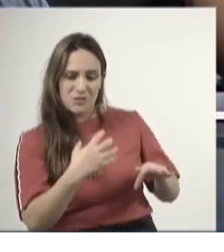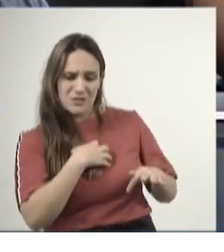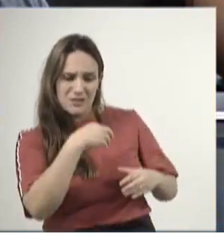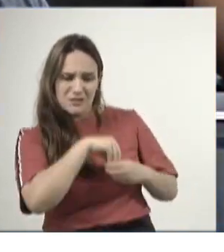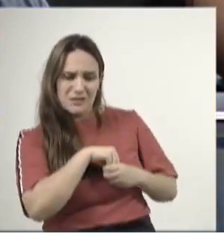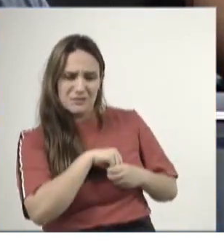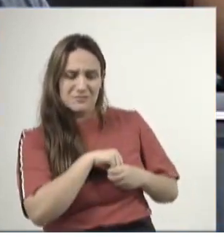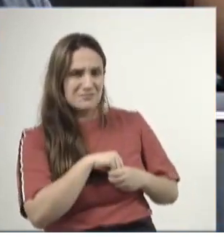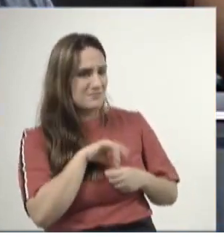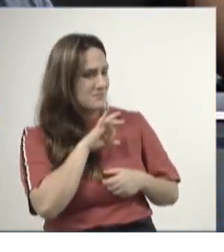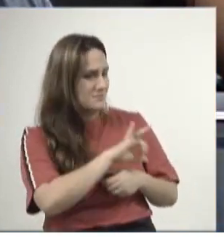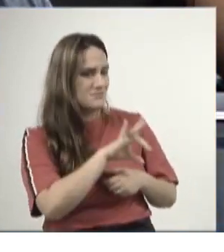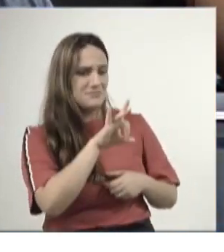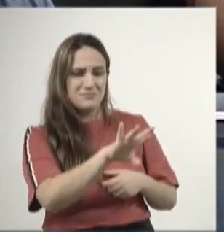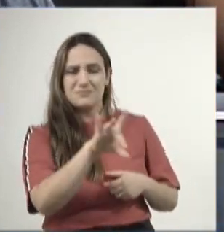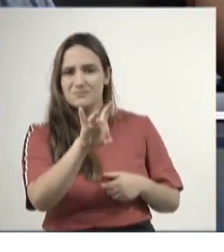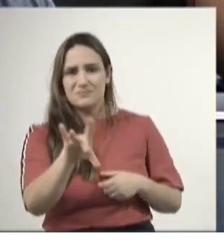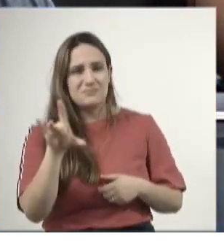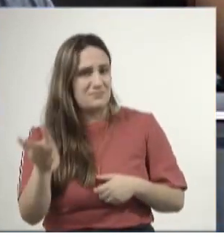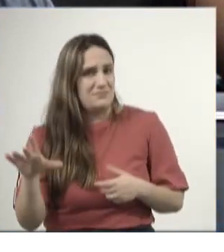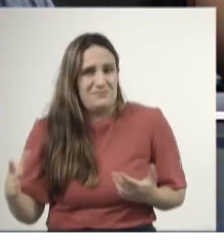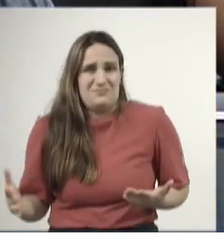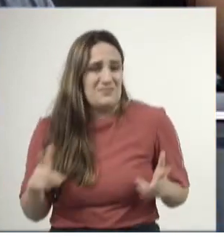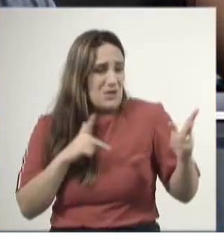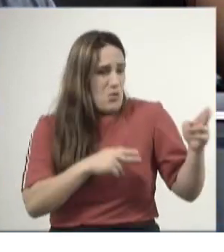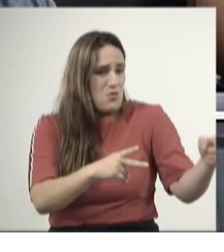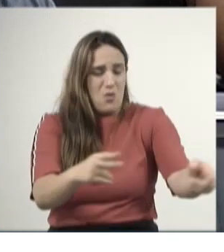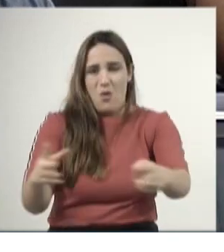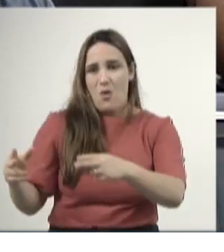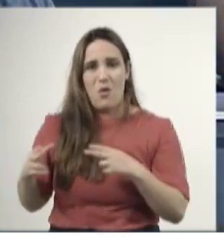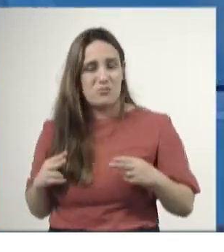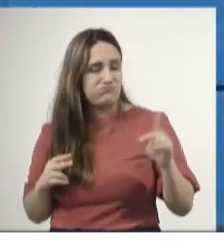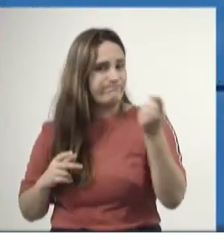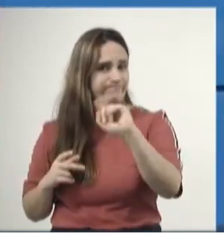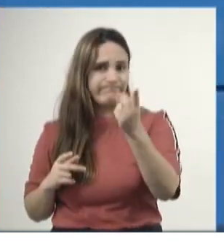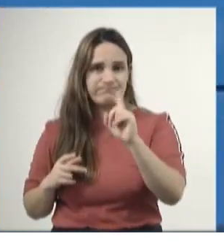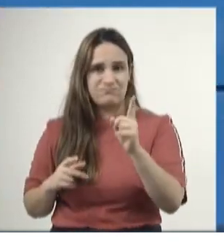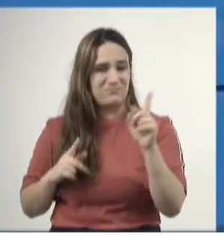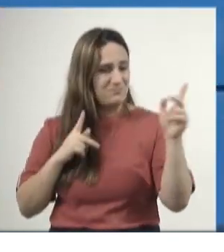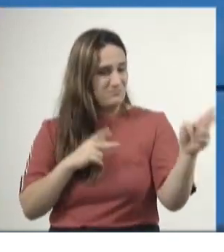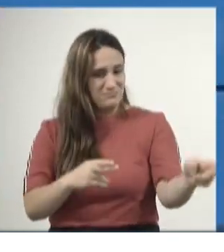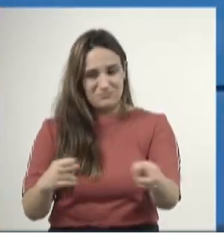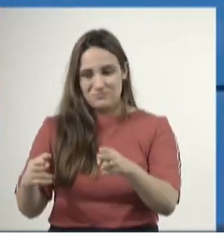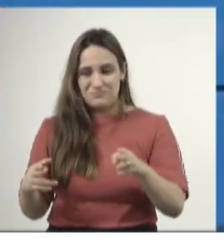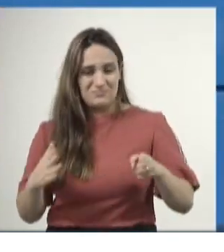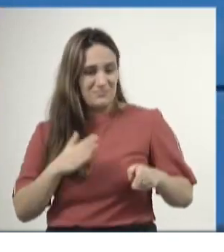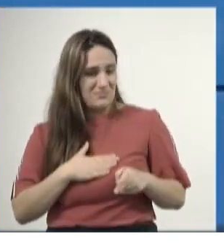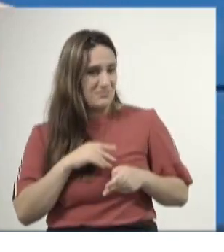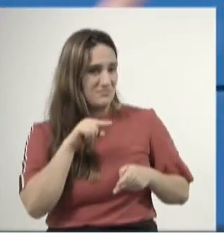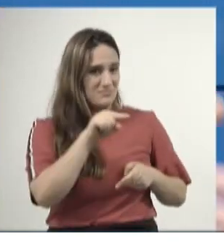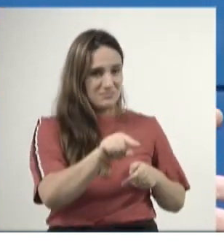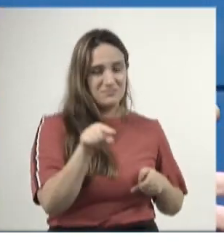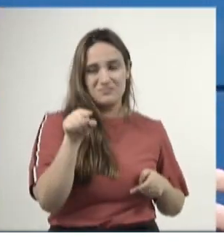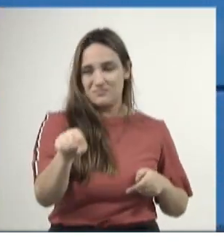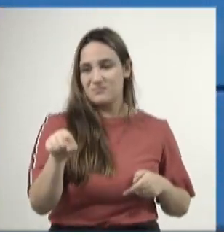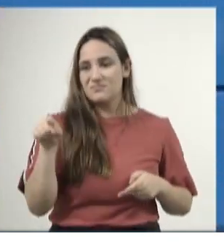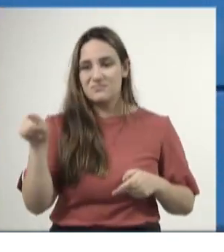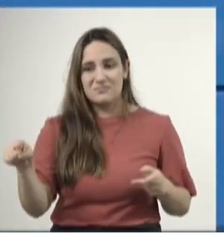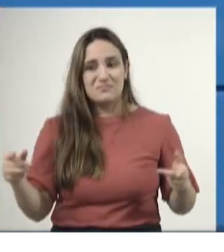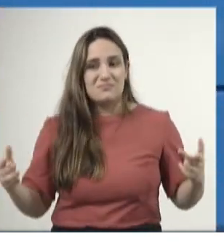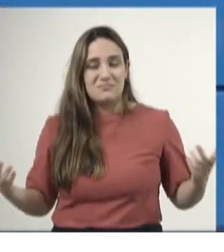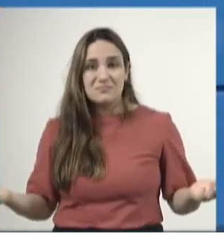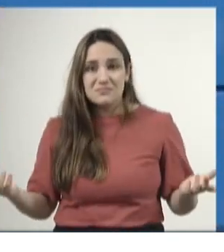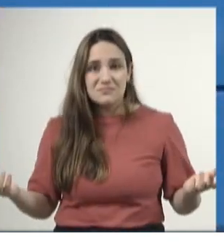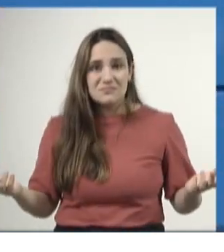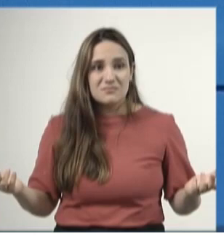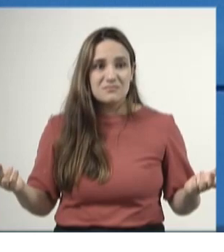é singular para todos nós. Ela não é a mesma para mim, não é a mesma para o Dr. Mauro, não é a mesma para o Dr. Lídio,